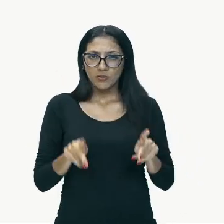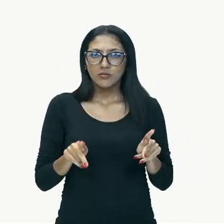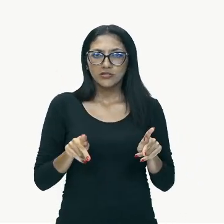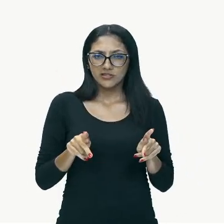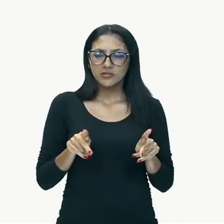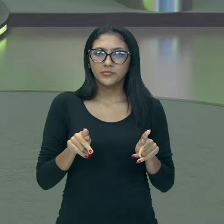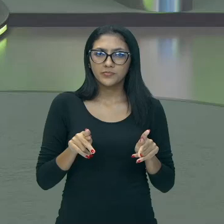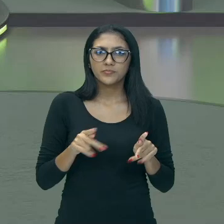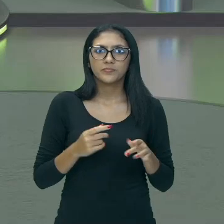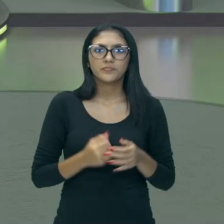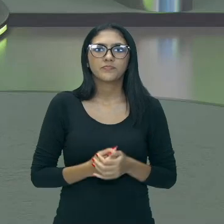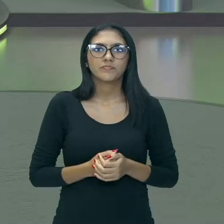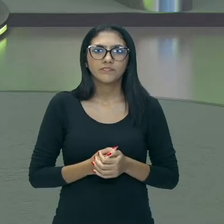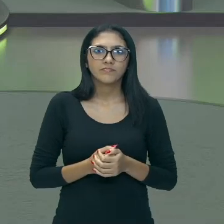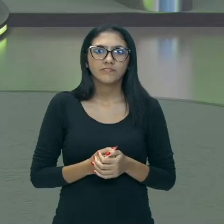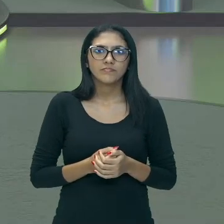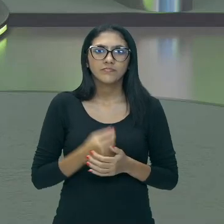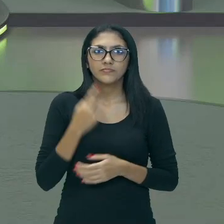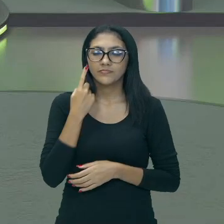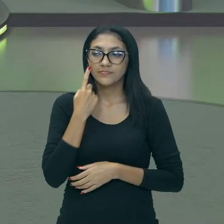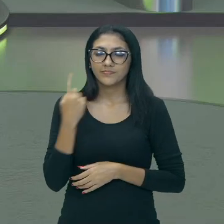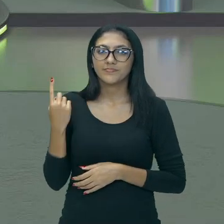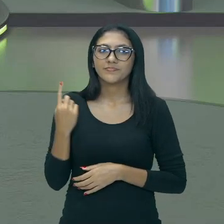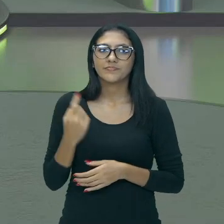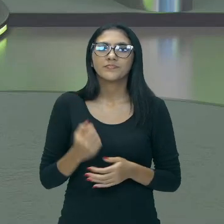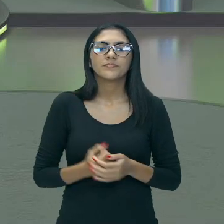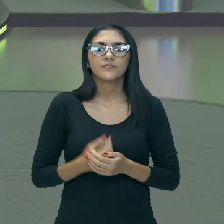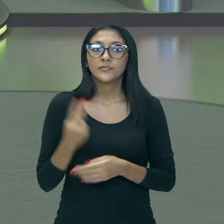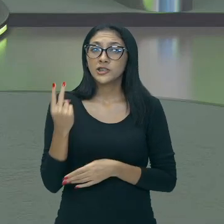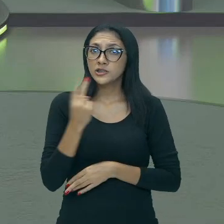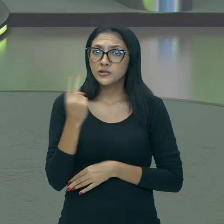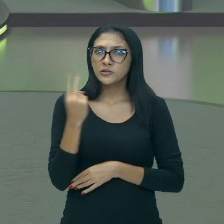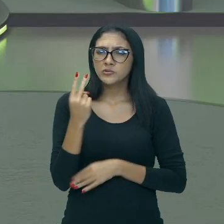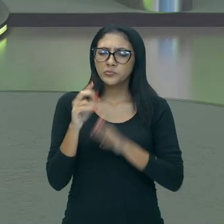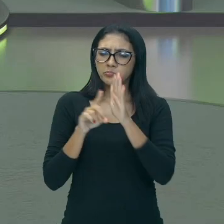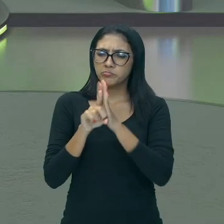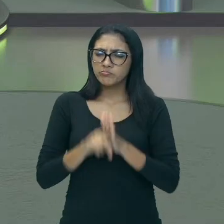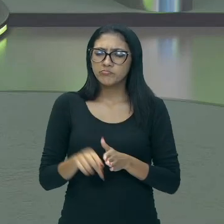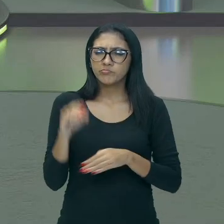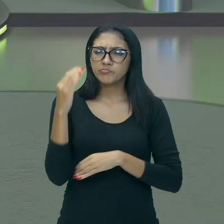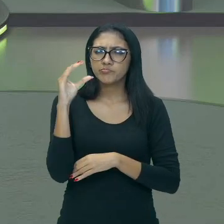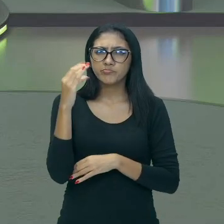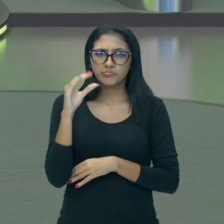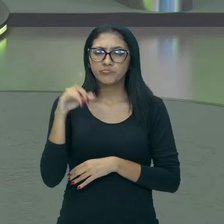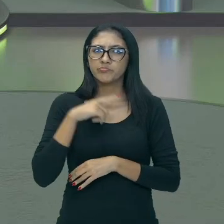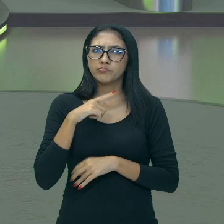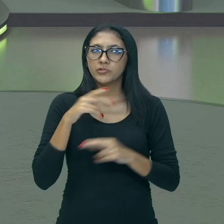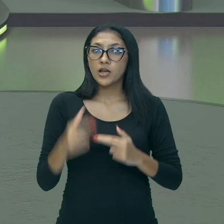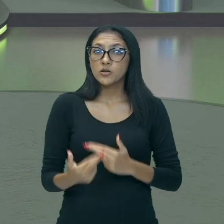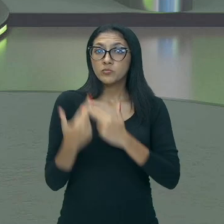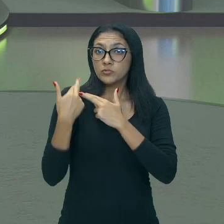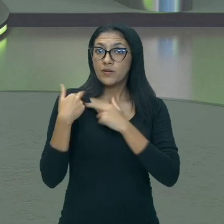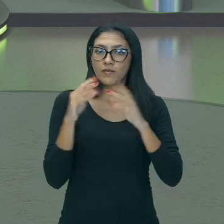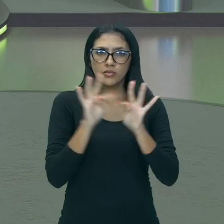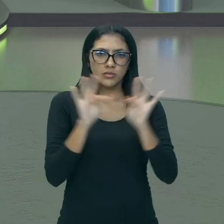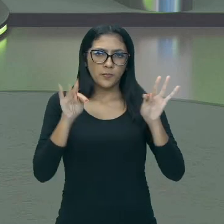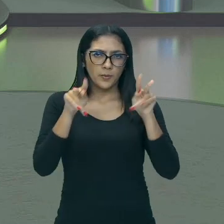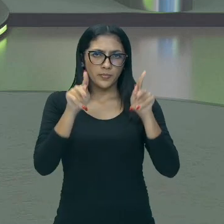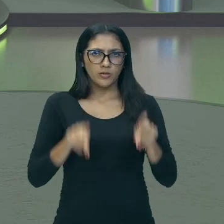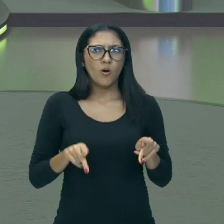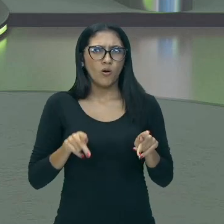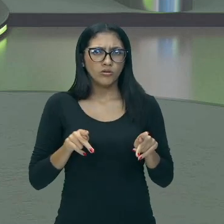2 cientistas, dê uma olhada. Os 2 cientistas que foram responsáveis pela tabela periódica que nós temos